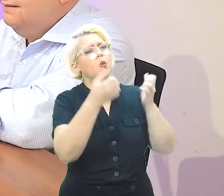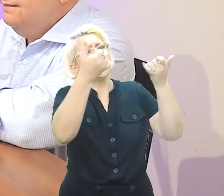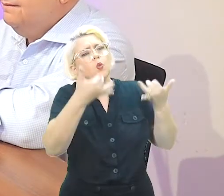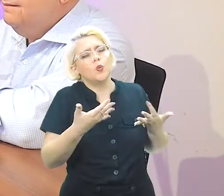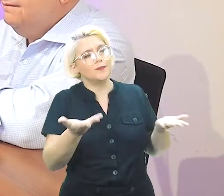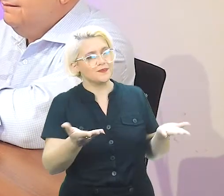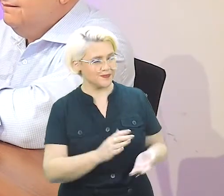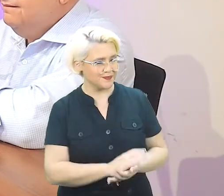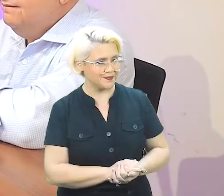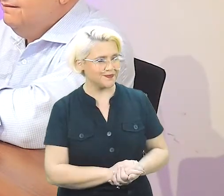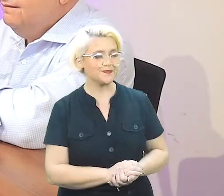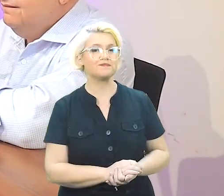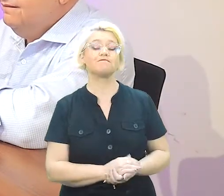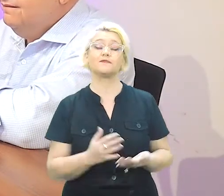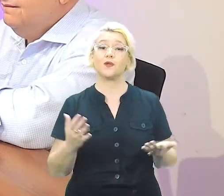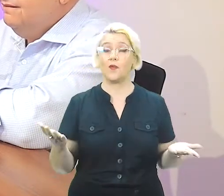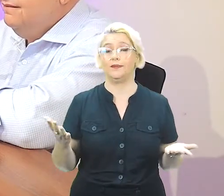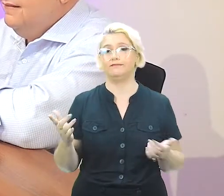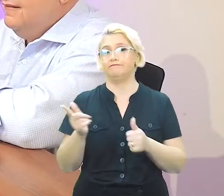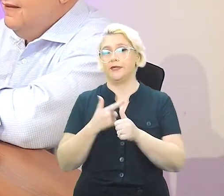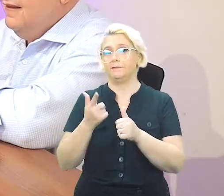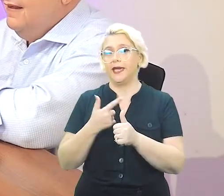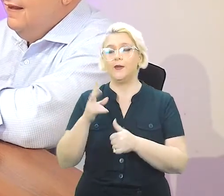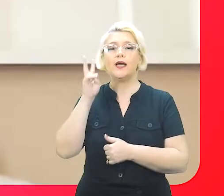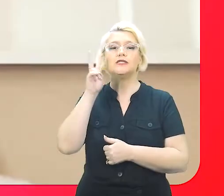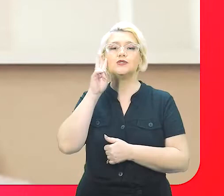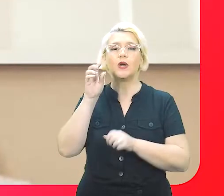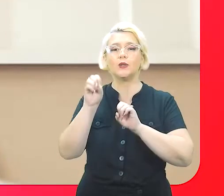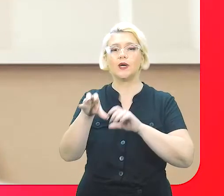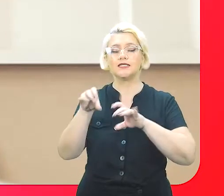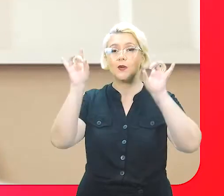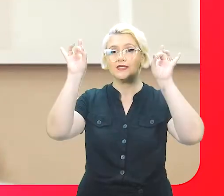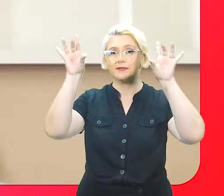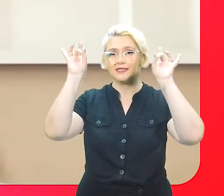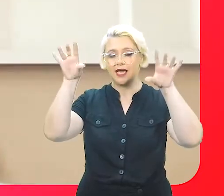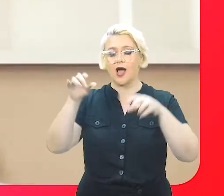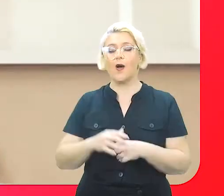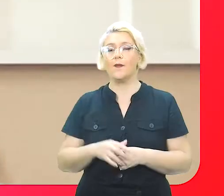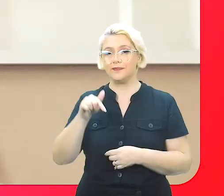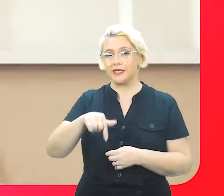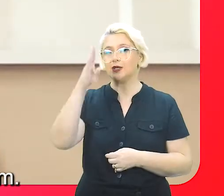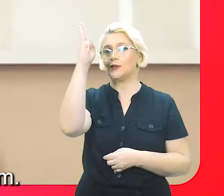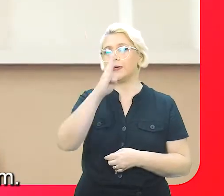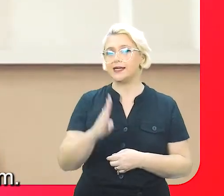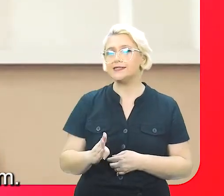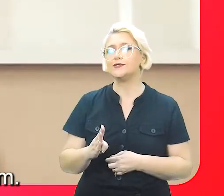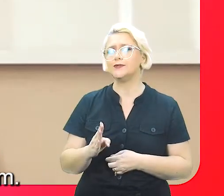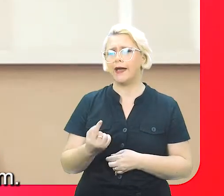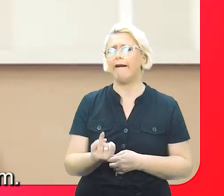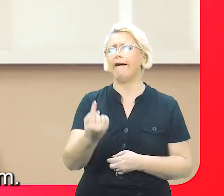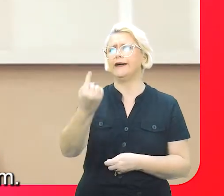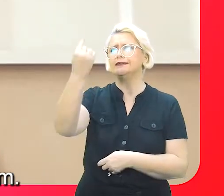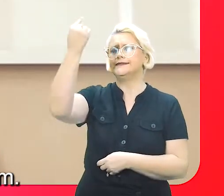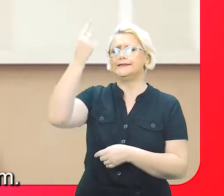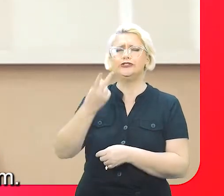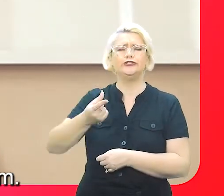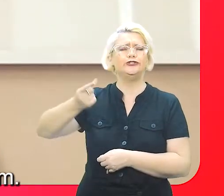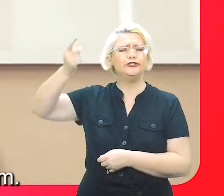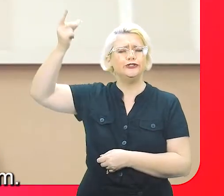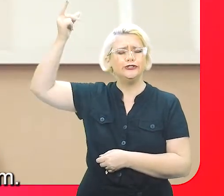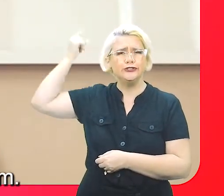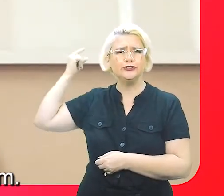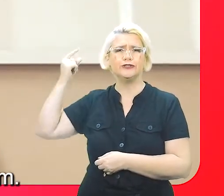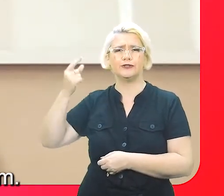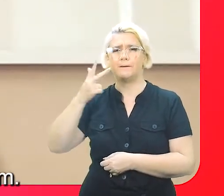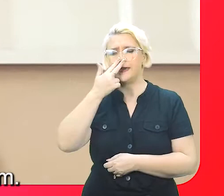isso? Bom, primeiro, a história da educação especial no Brasil é muito antiga, né?